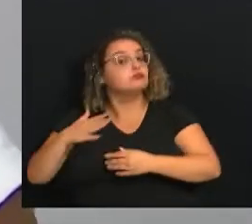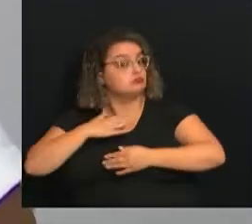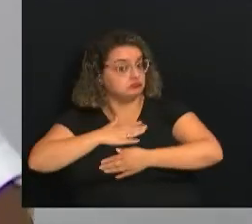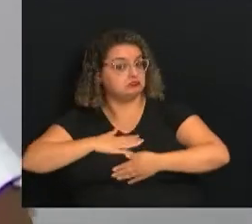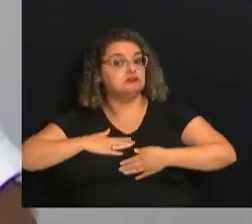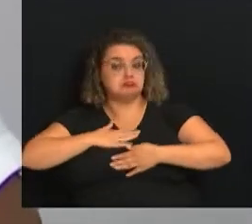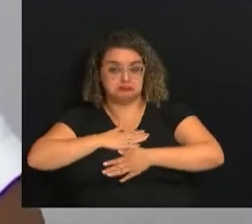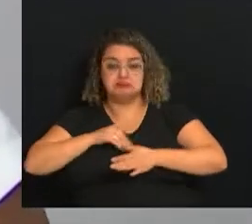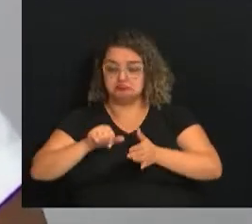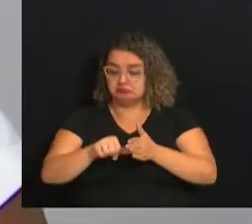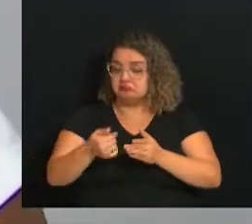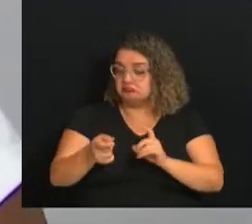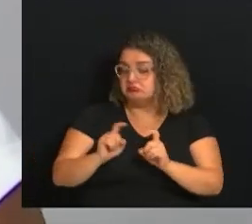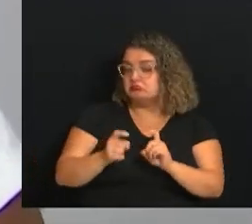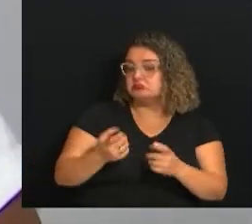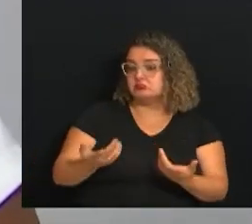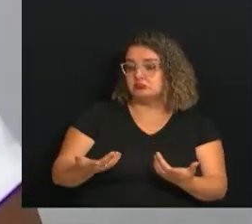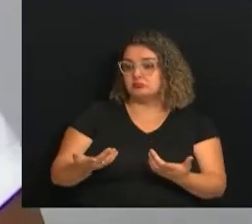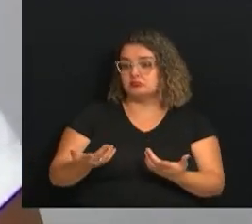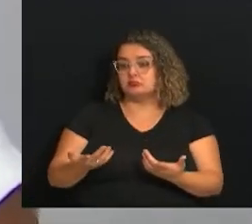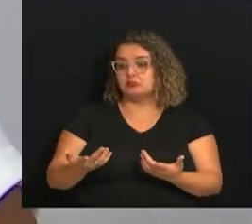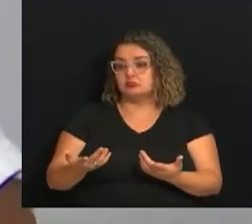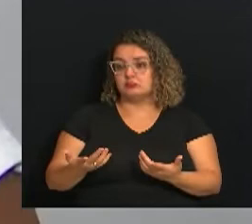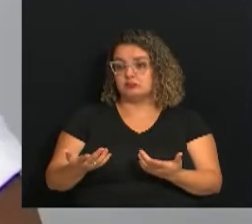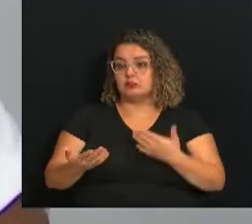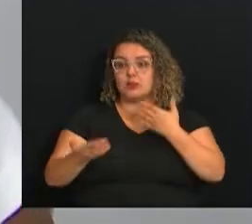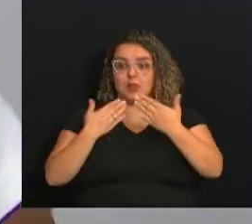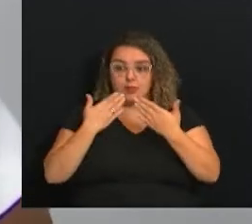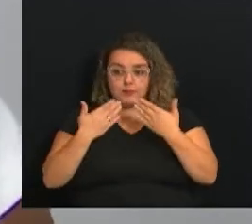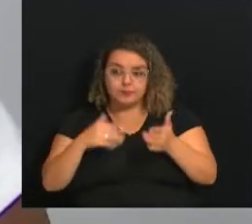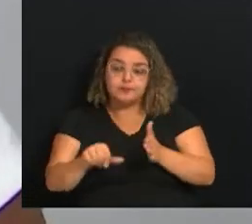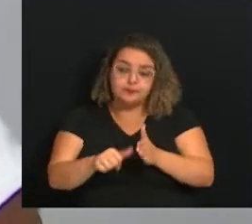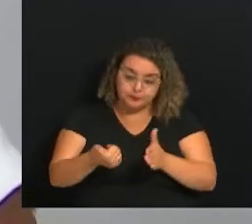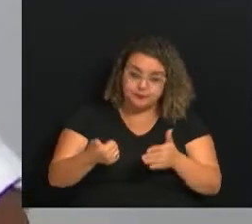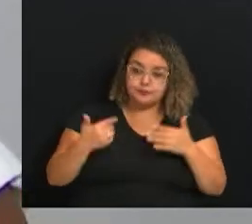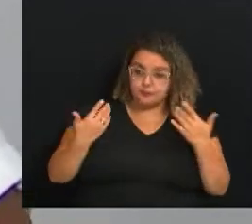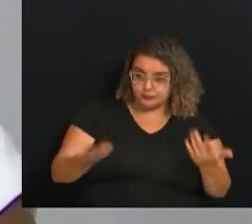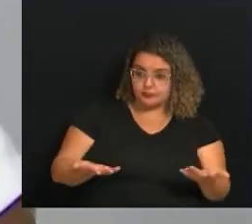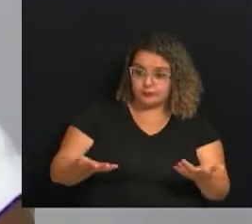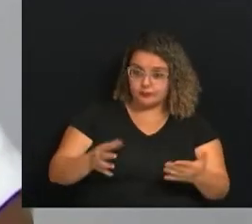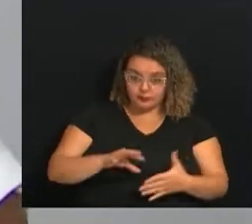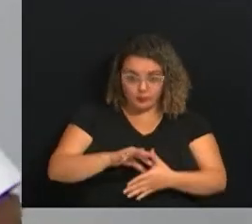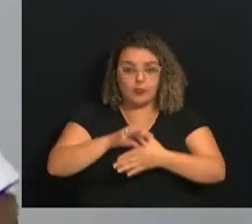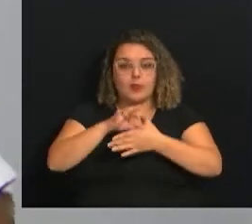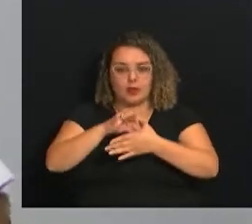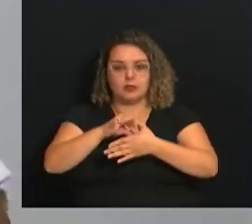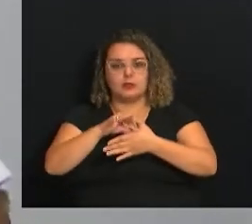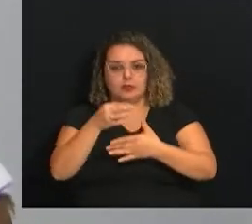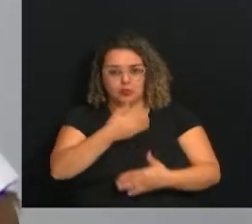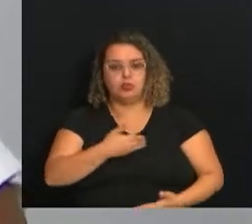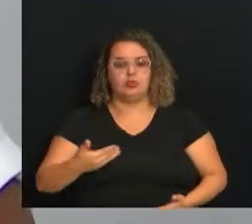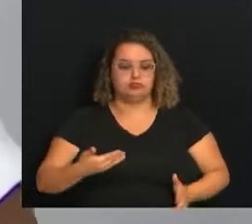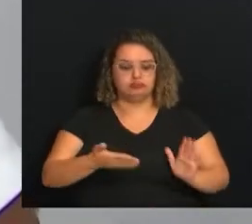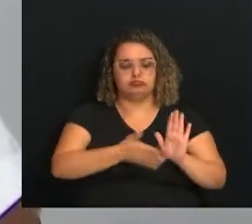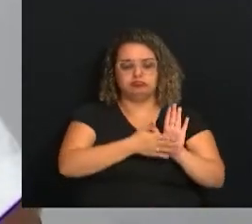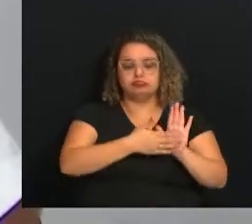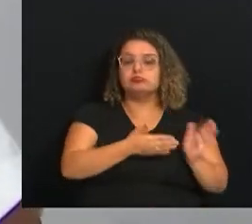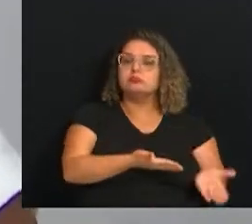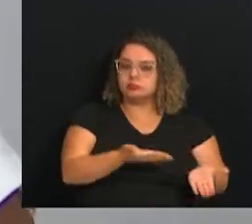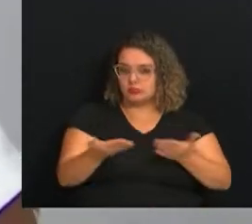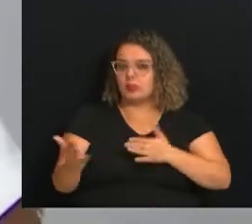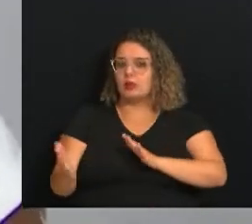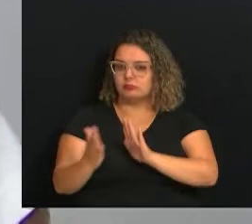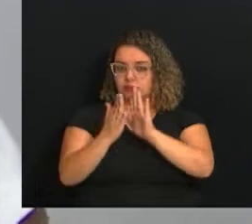primeira reunião, dessa primeira conversa, tendo em vista que o líder do governo apresentou essa proposta de frente, mas que